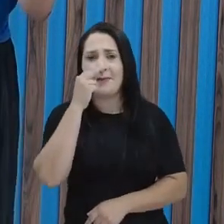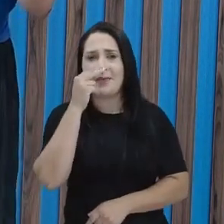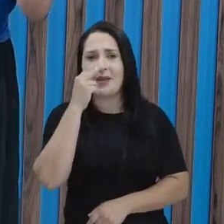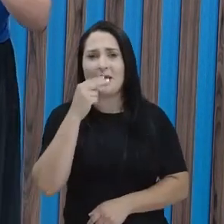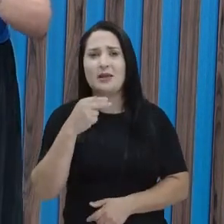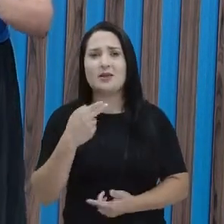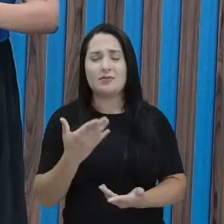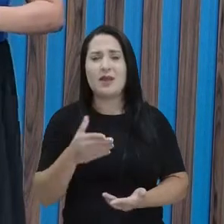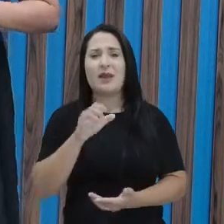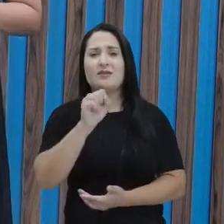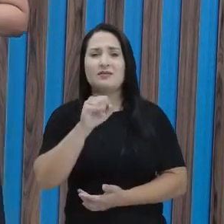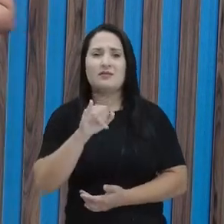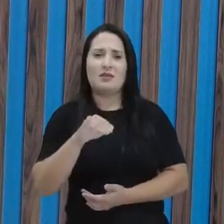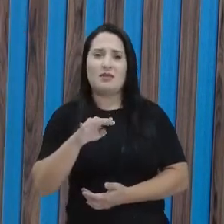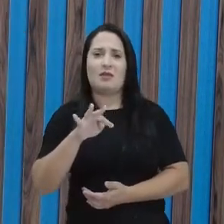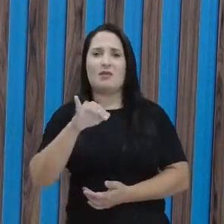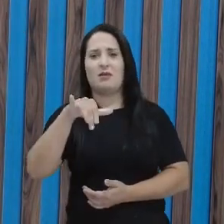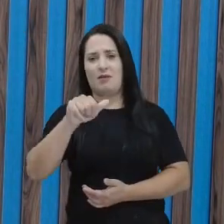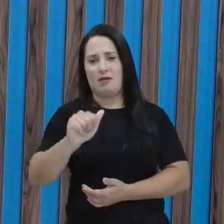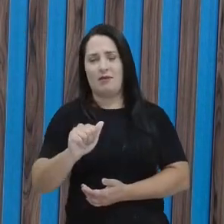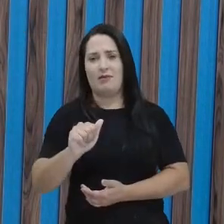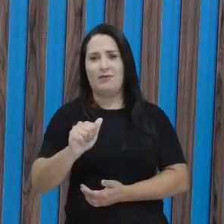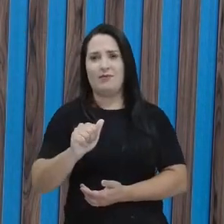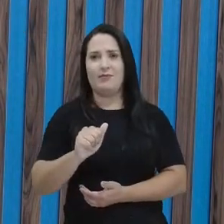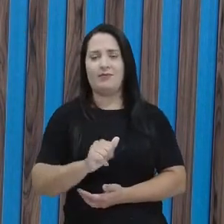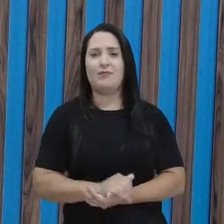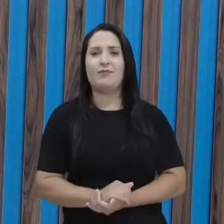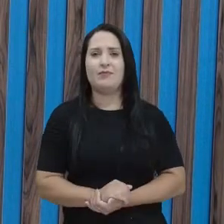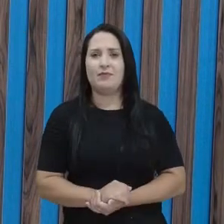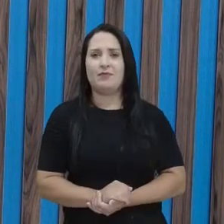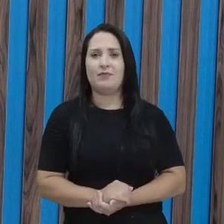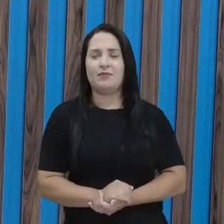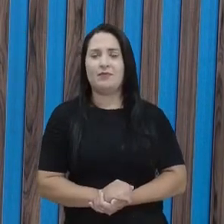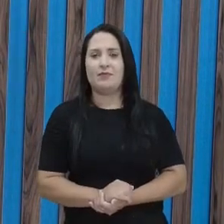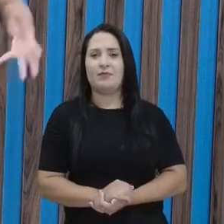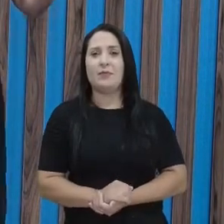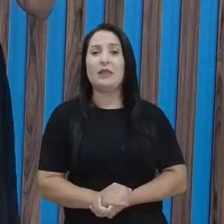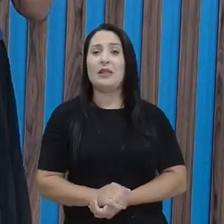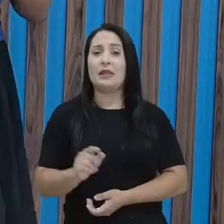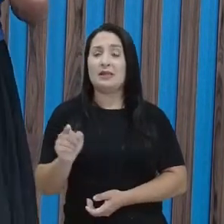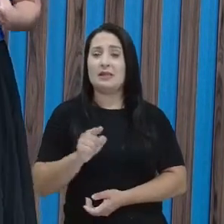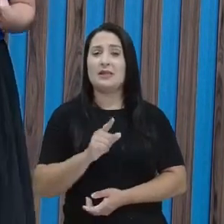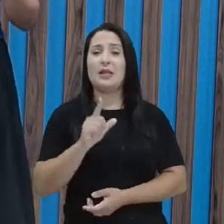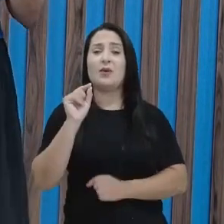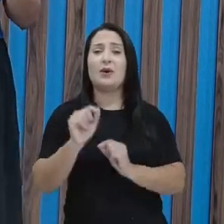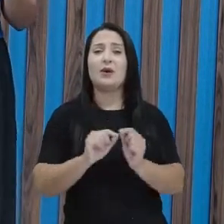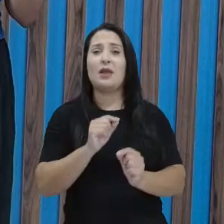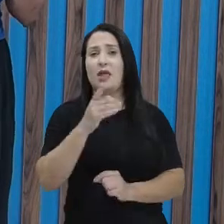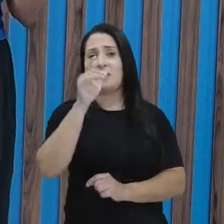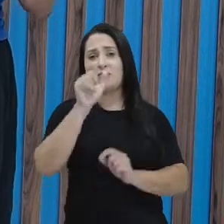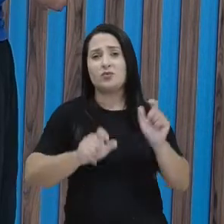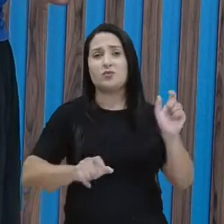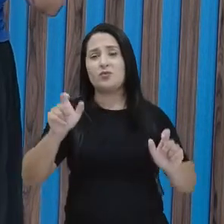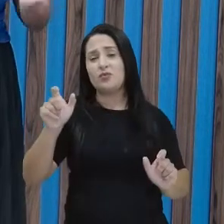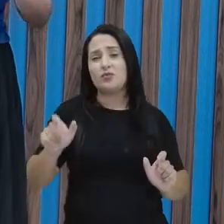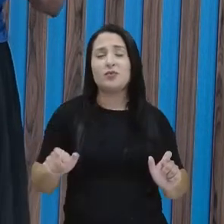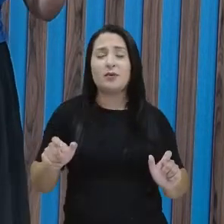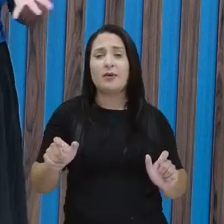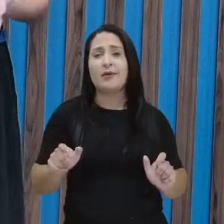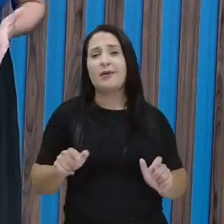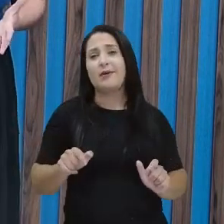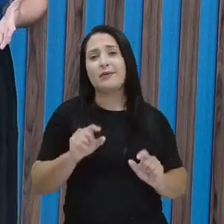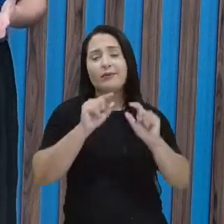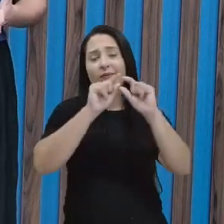função sintática. Qual é a função sintática desses elementos? Eles são sujeitos